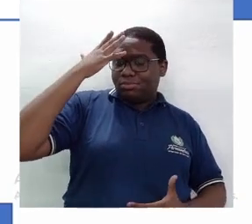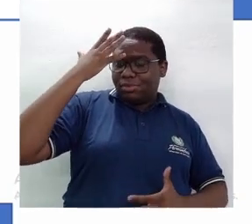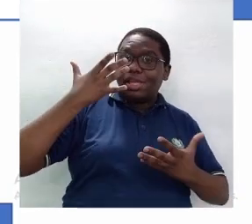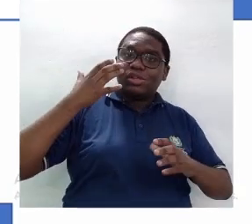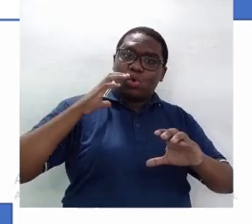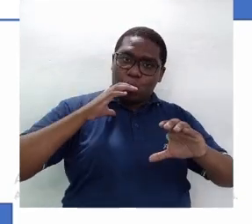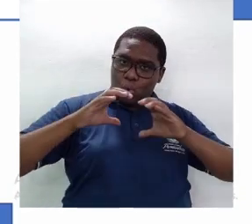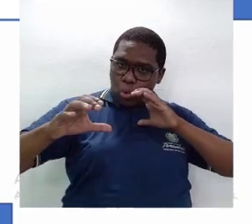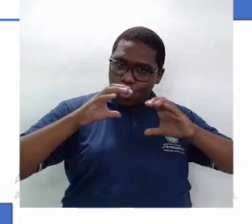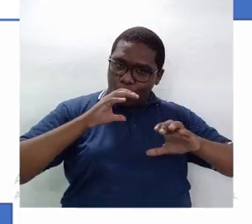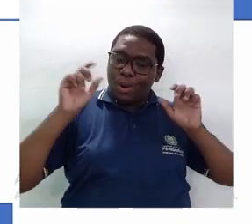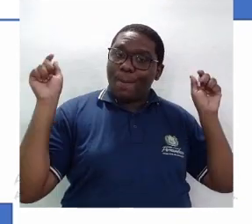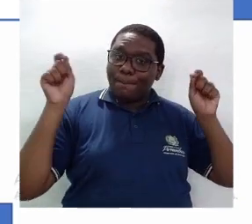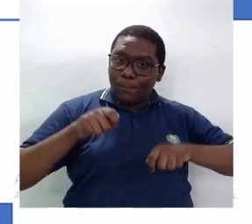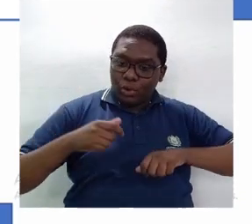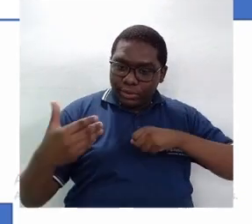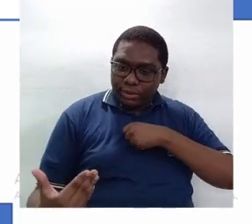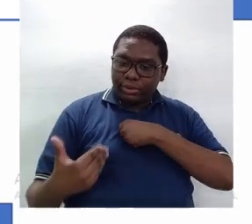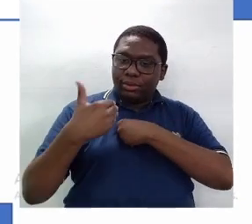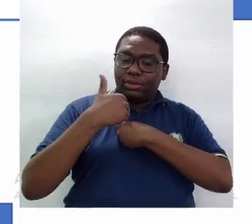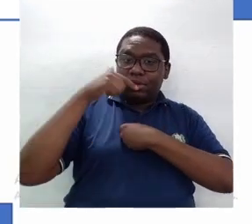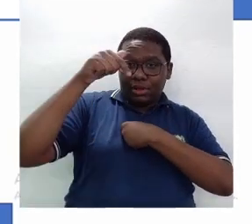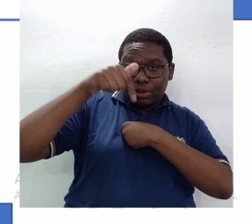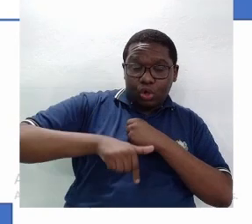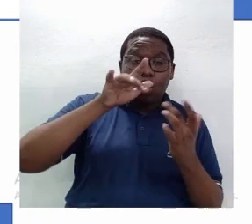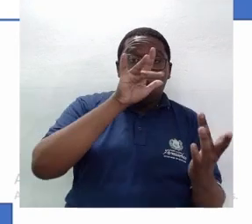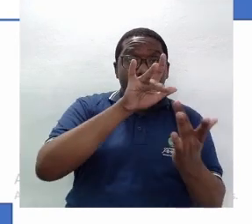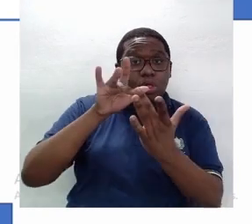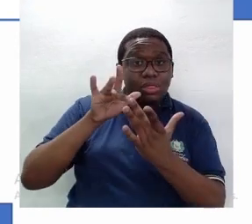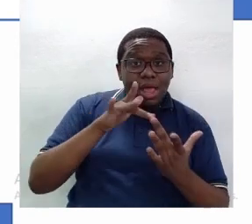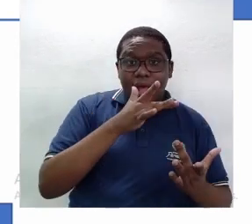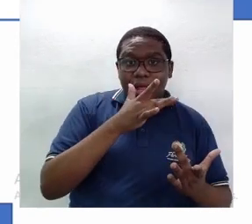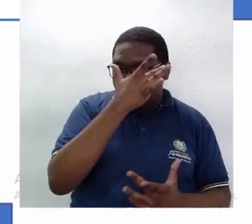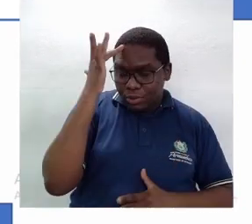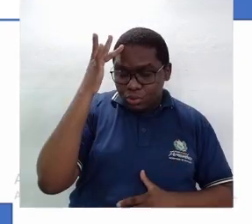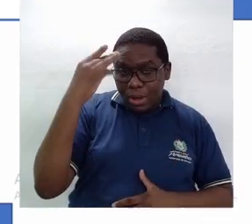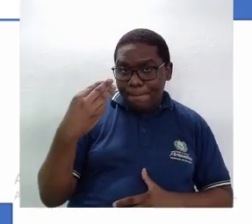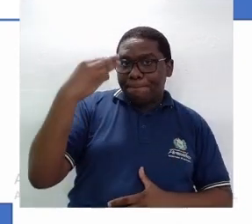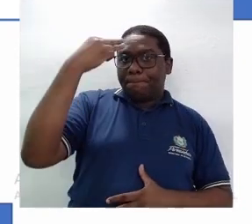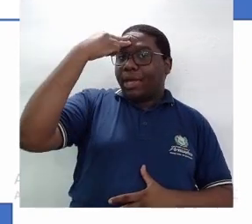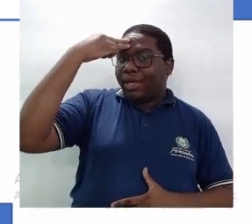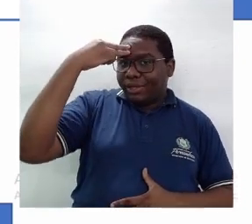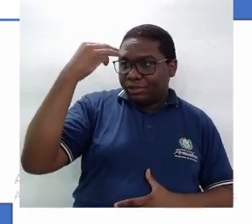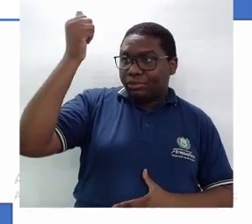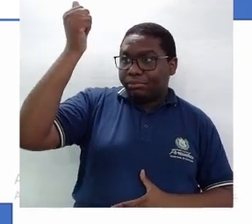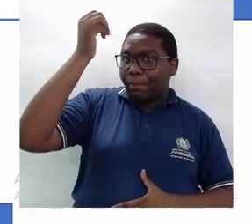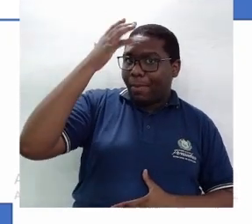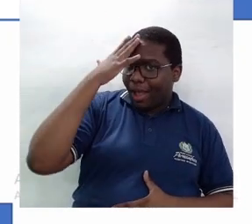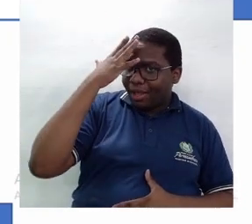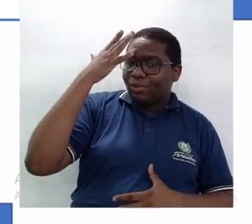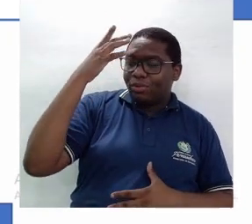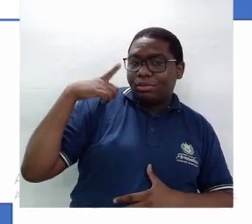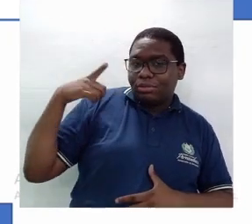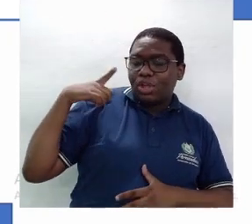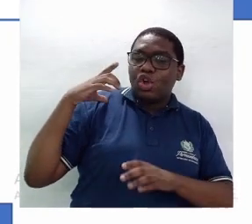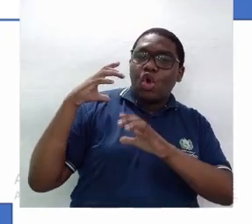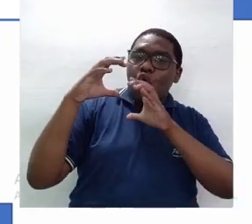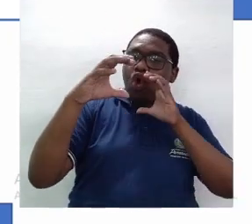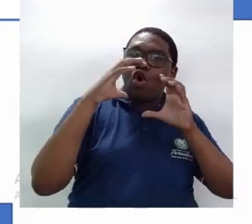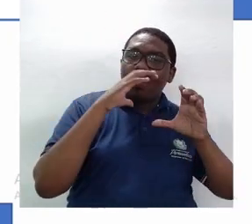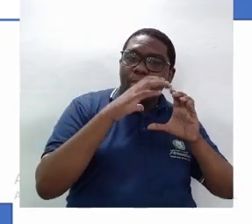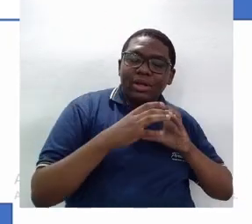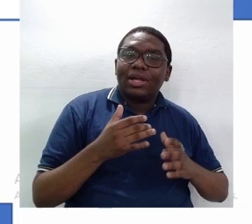comunicar-se, podem entrar em contato com a mente do médium e assim se comunicar por várias